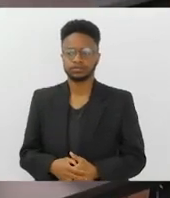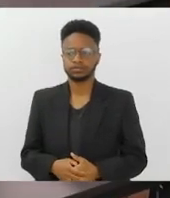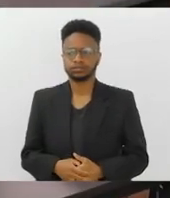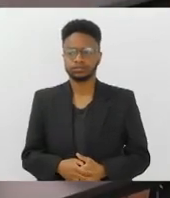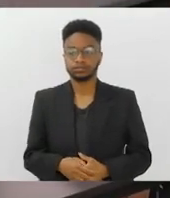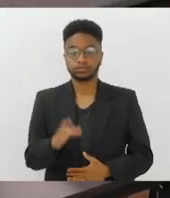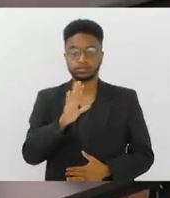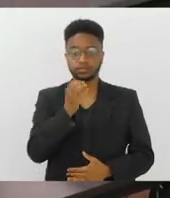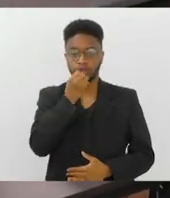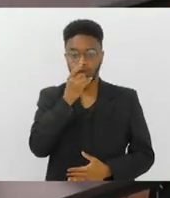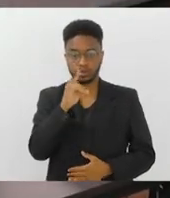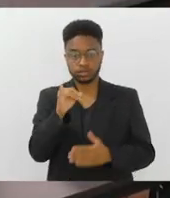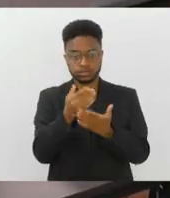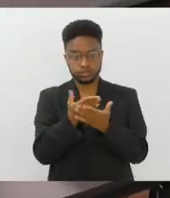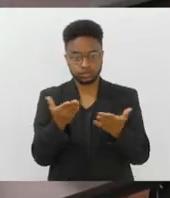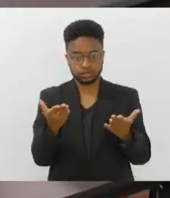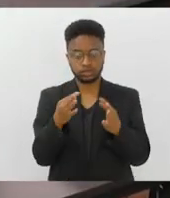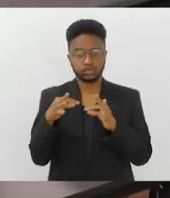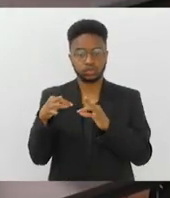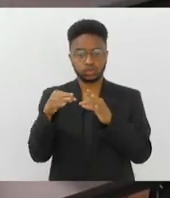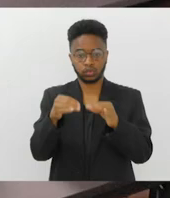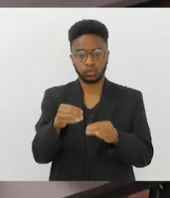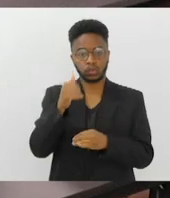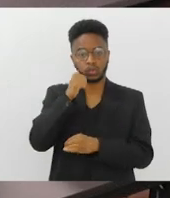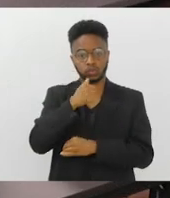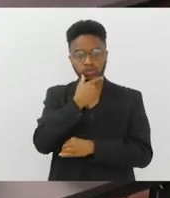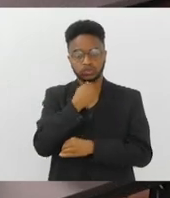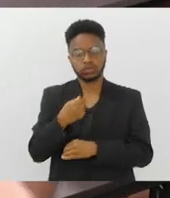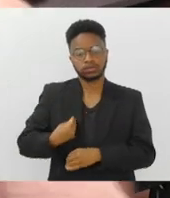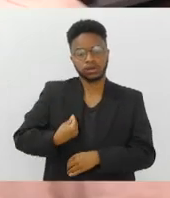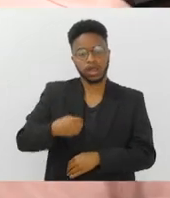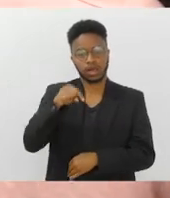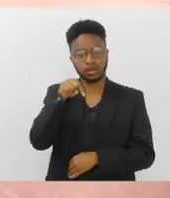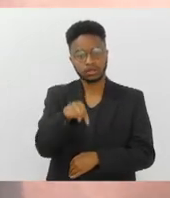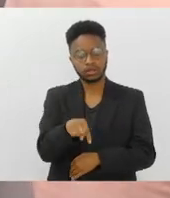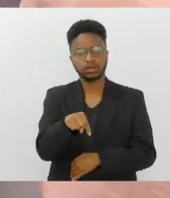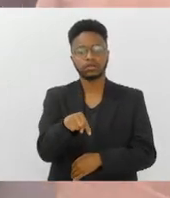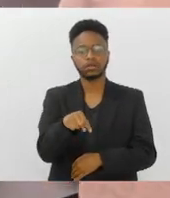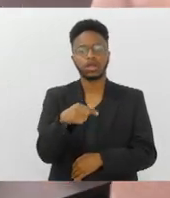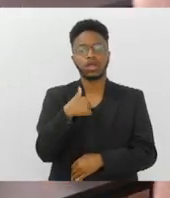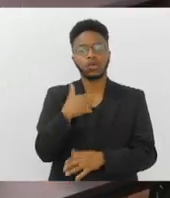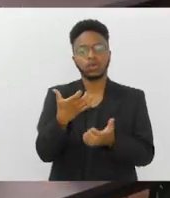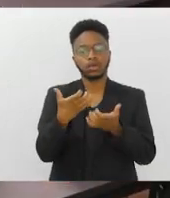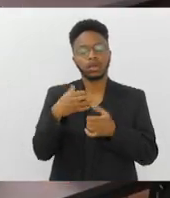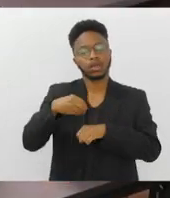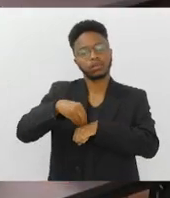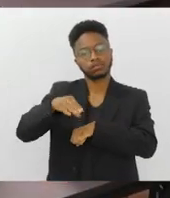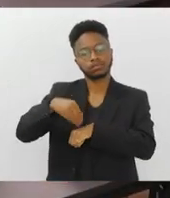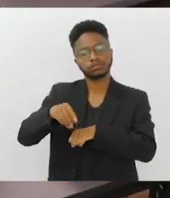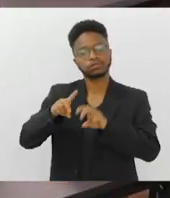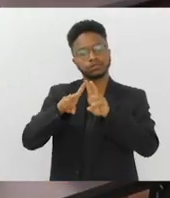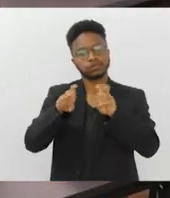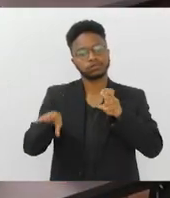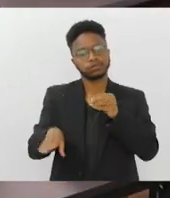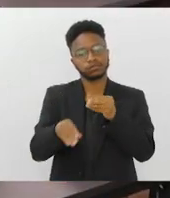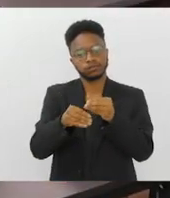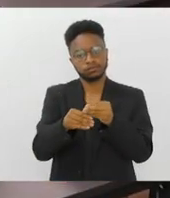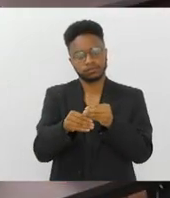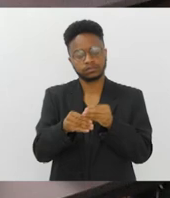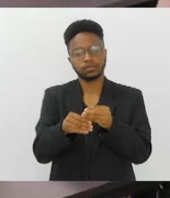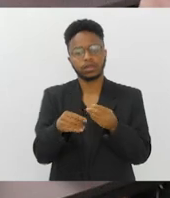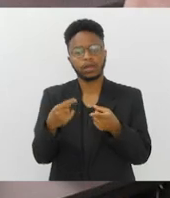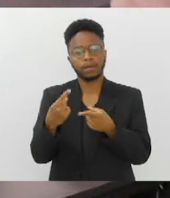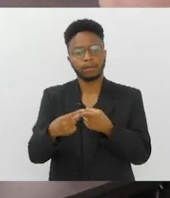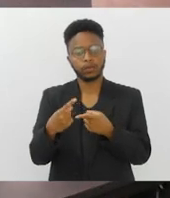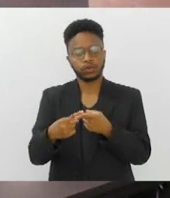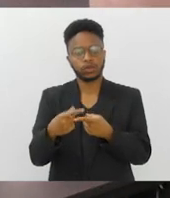Oi, bom dia a todas, a todos que estão por aqui. Queria trazer uma fala bem complementar, porque